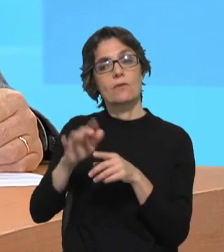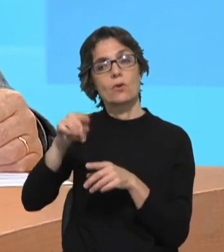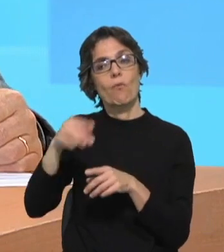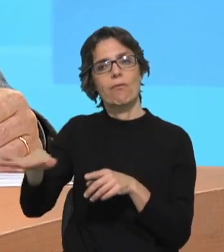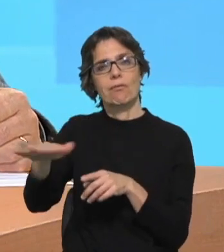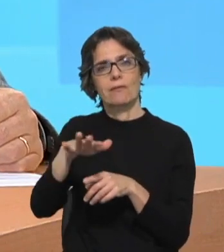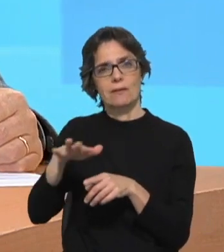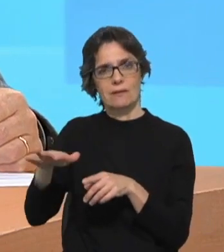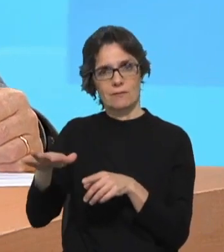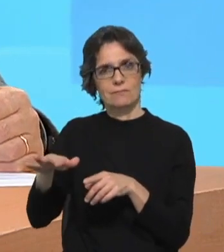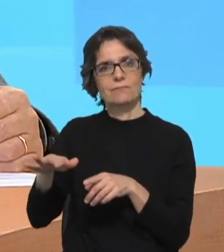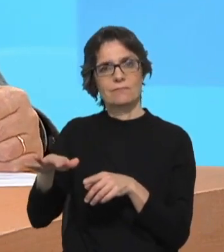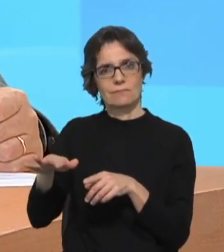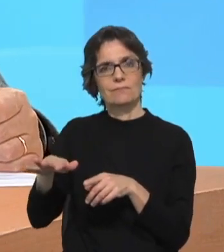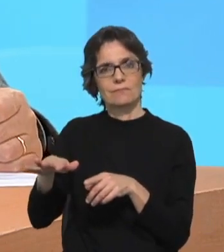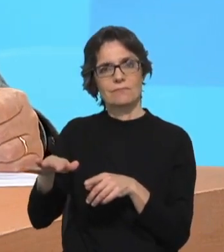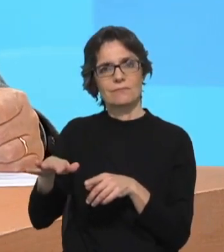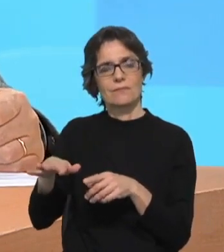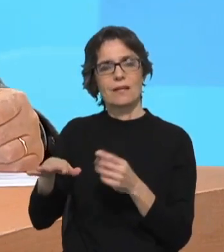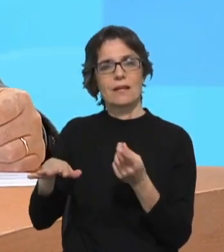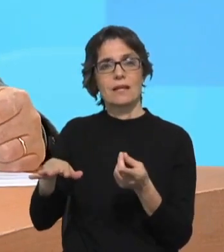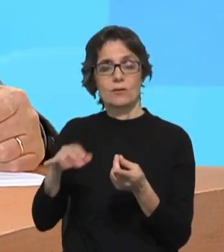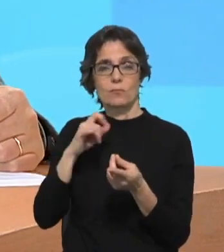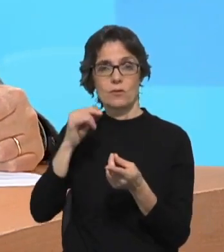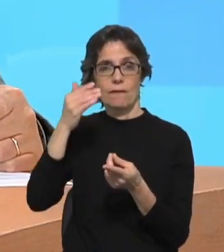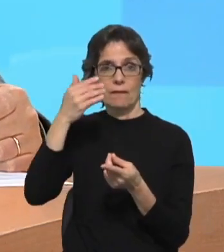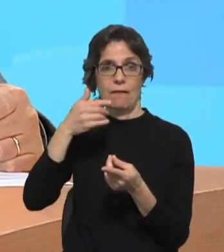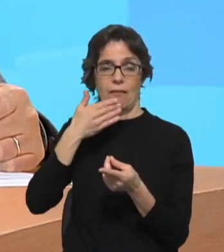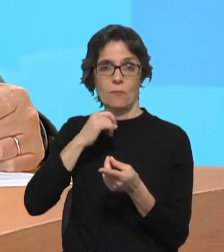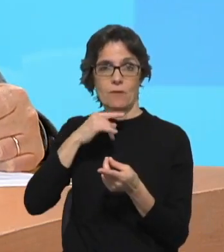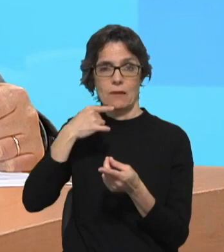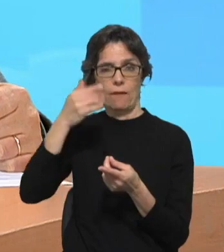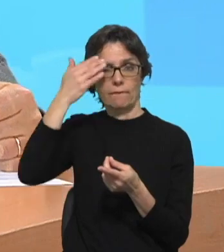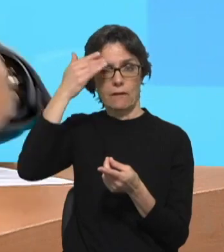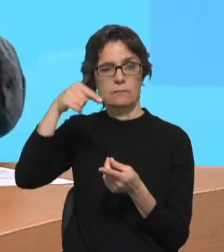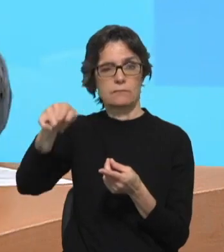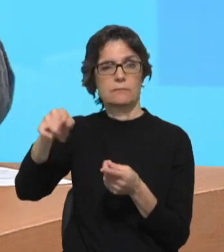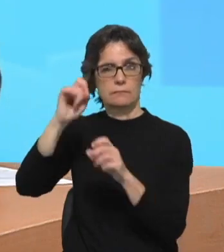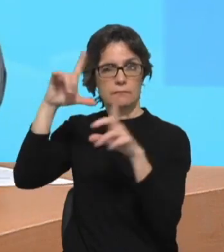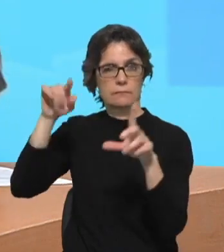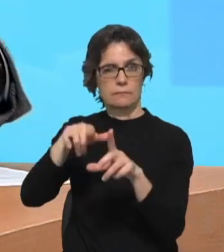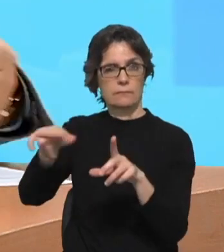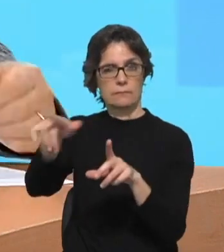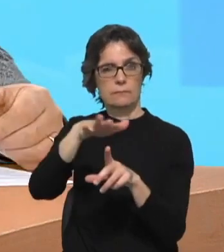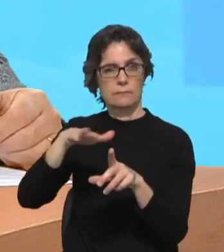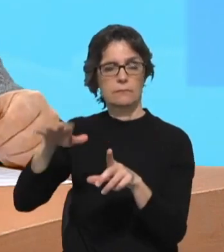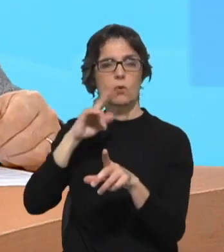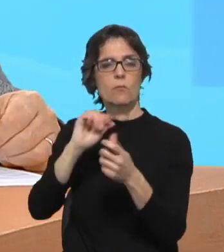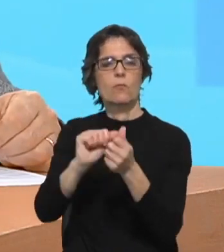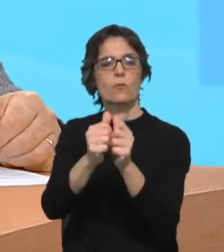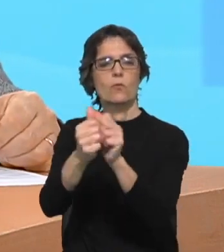De alguma forma, isto pode nos dar uma capacidade de projeção bastante interessante para aquilo que são essas dinâmicas de